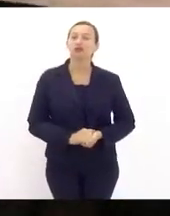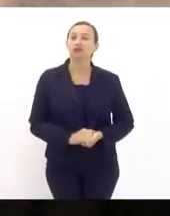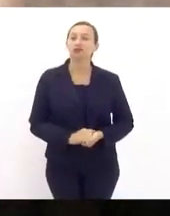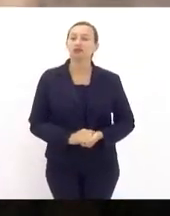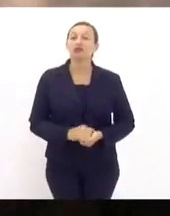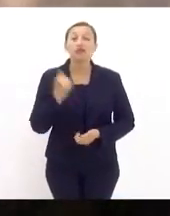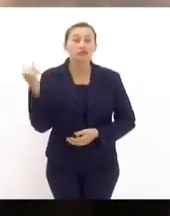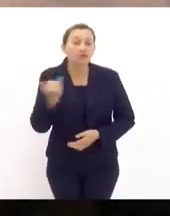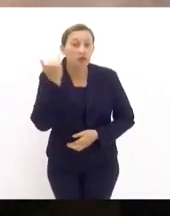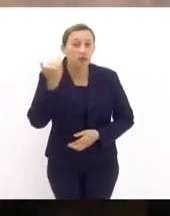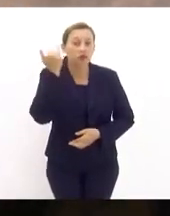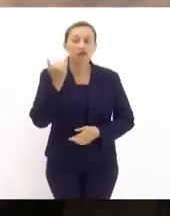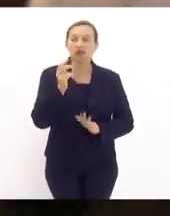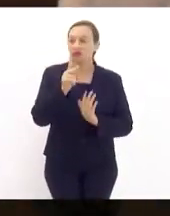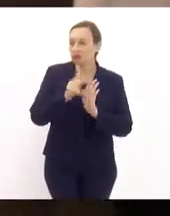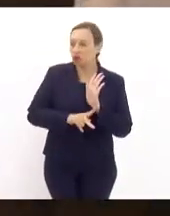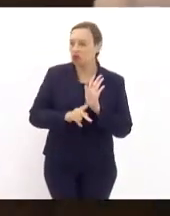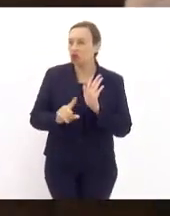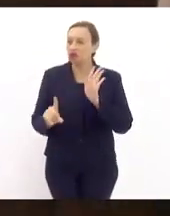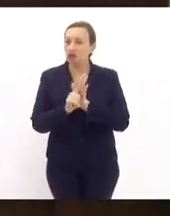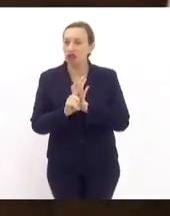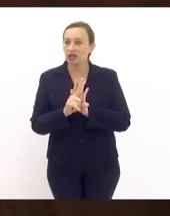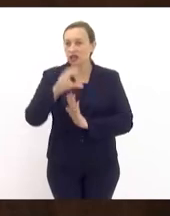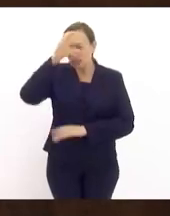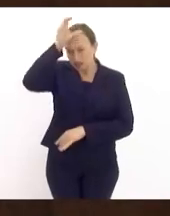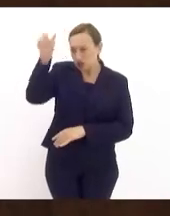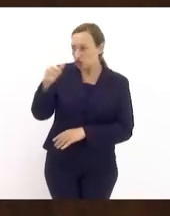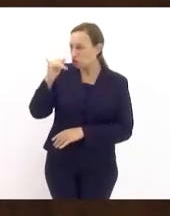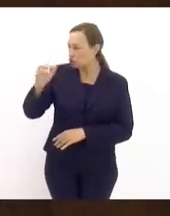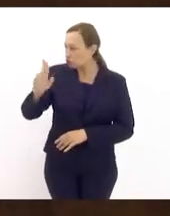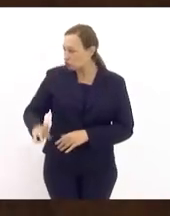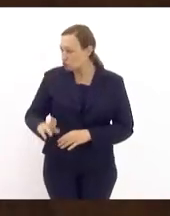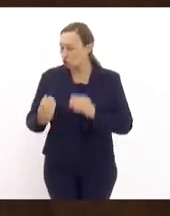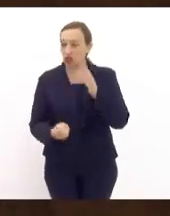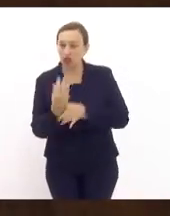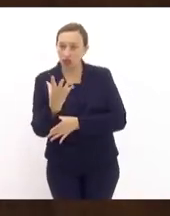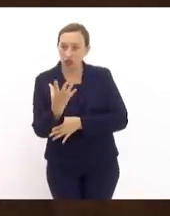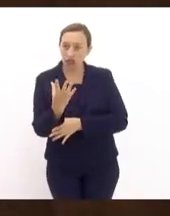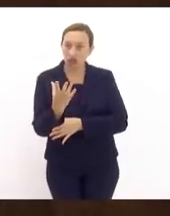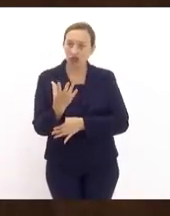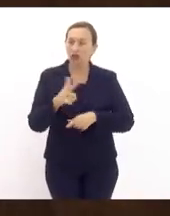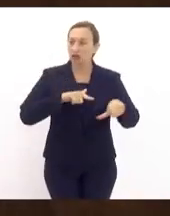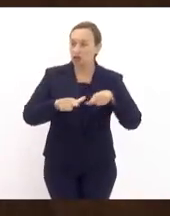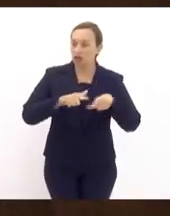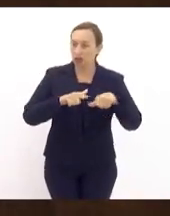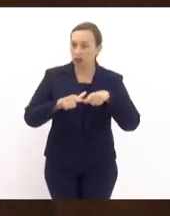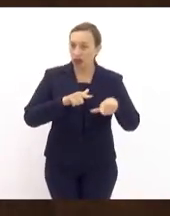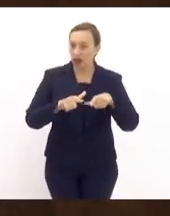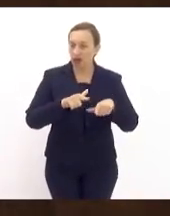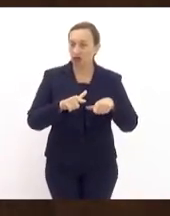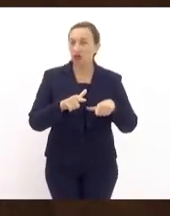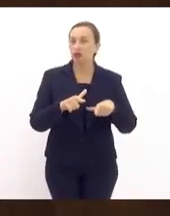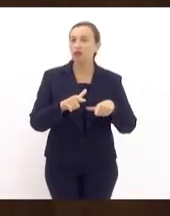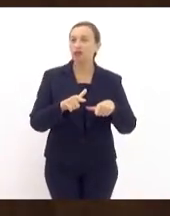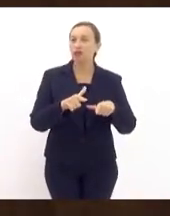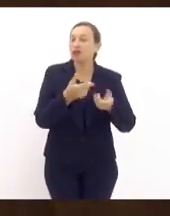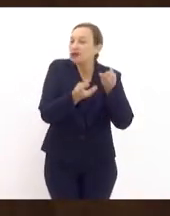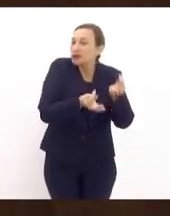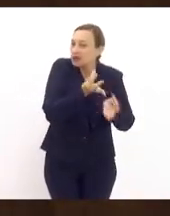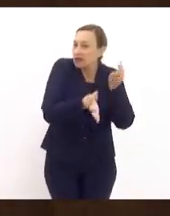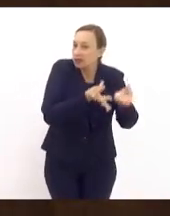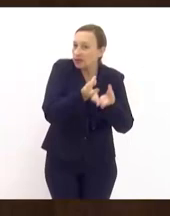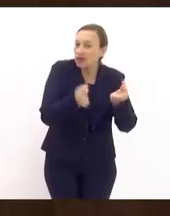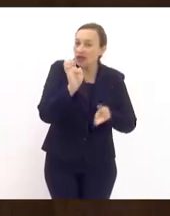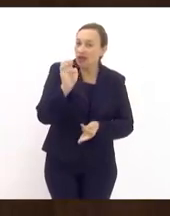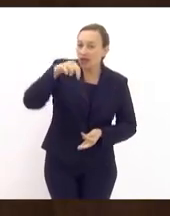Super importante esse projeto de lei da Tia Ju, que cria o serviço de atendimento e tratamento de endometriose.